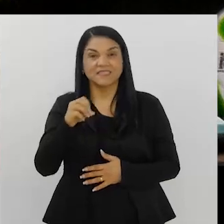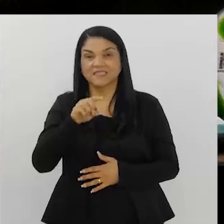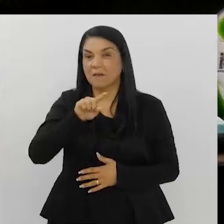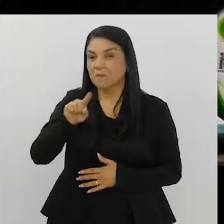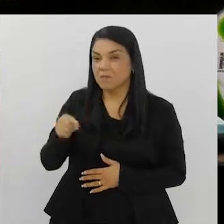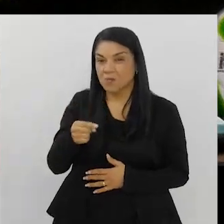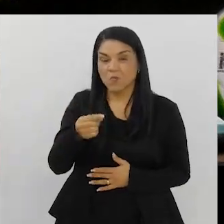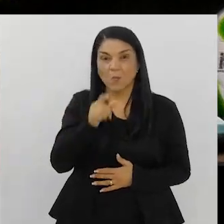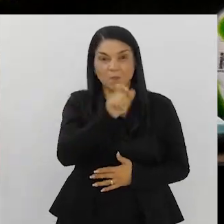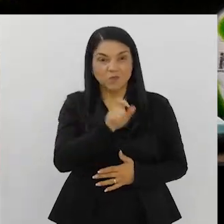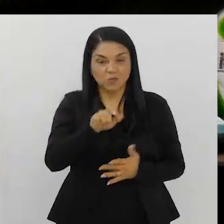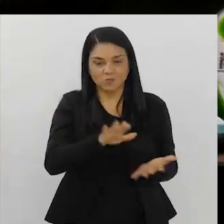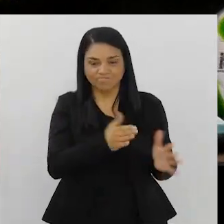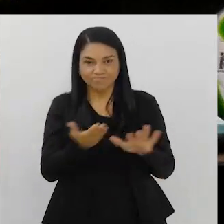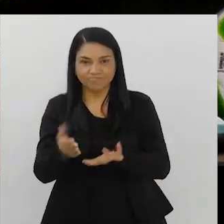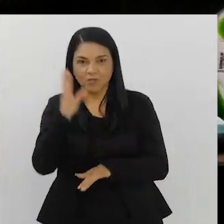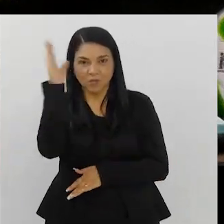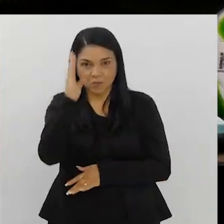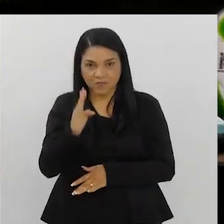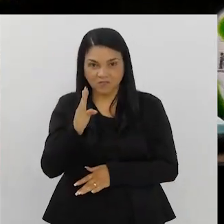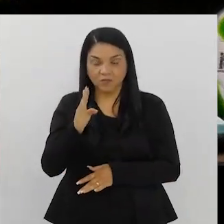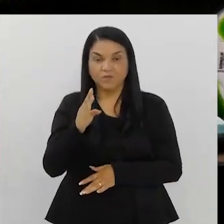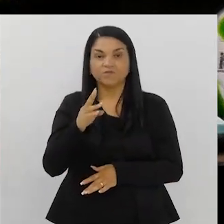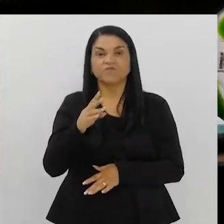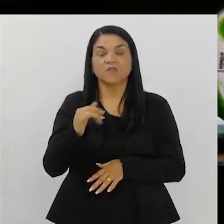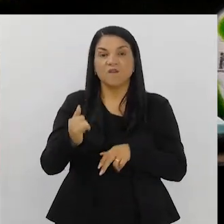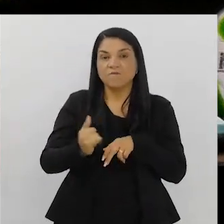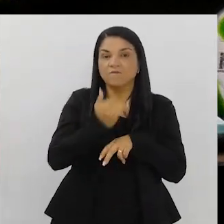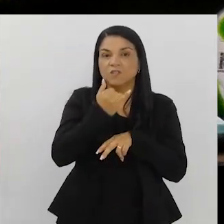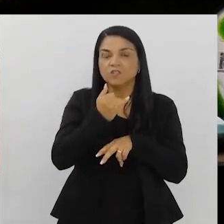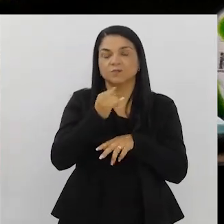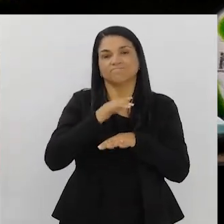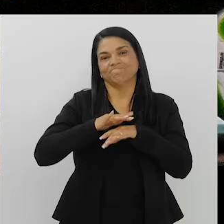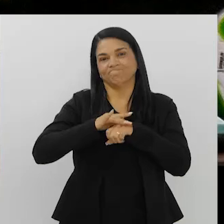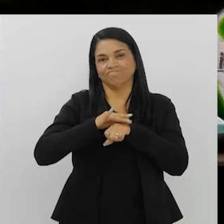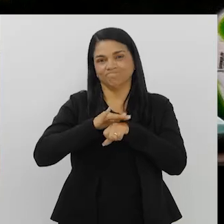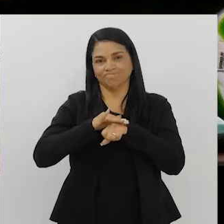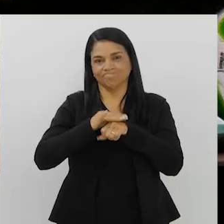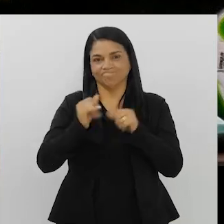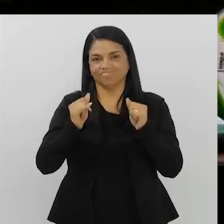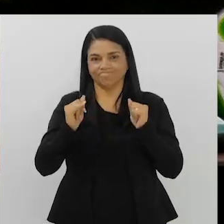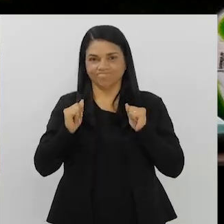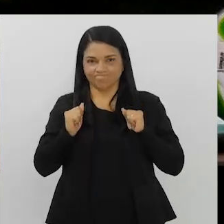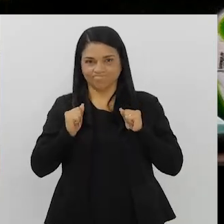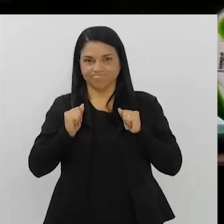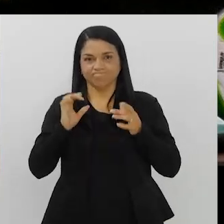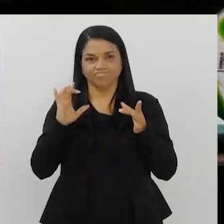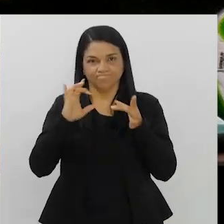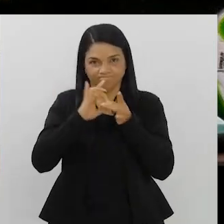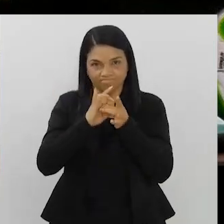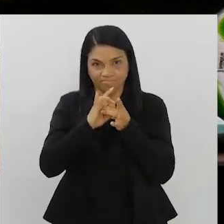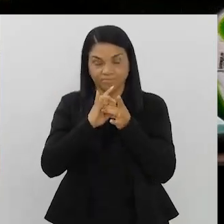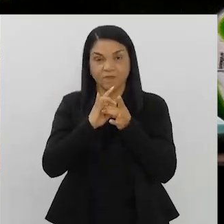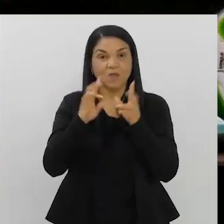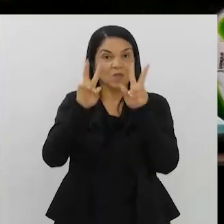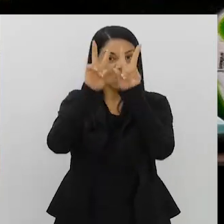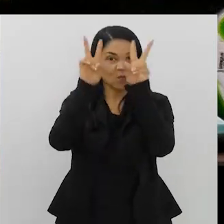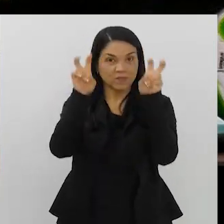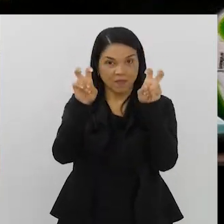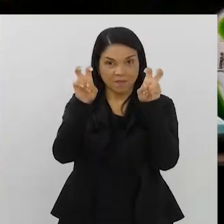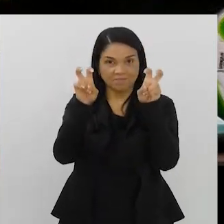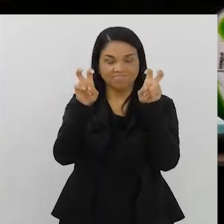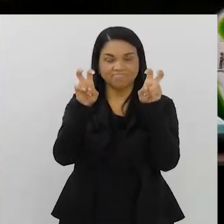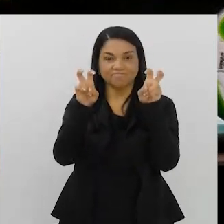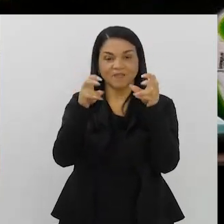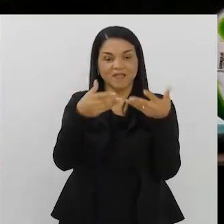país, vítimas de doenças associadas diretamente ao sedentarismo. E para falar sobre esse assunto, nós vamos receber hoje aqui